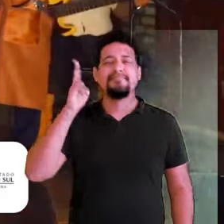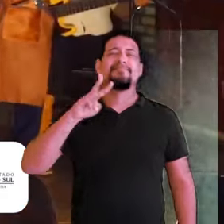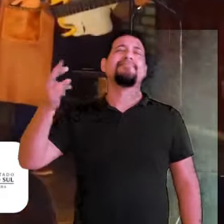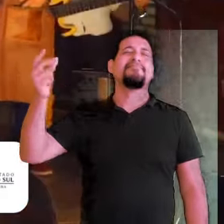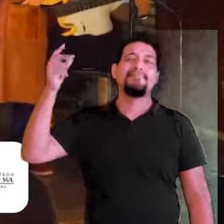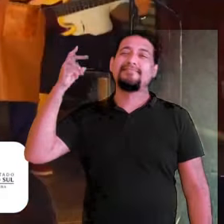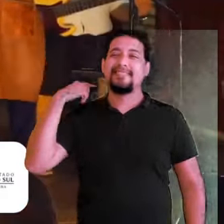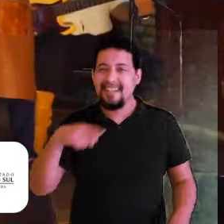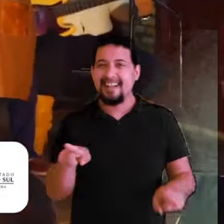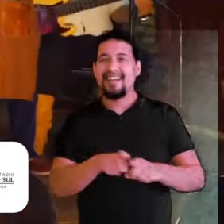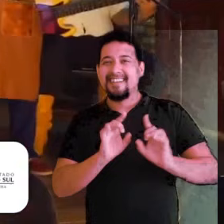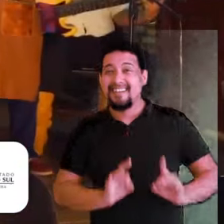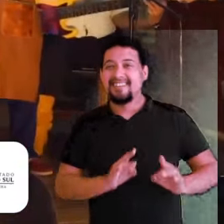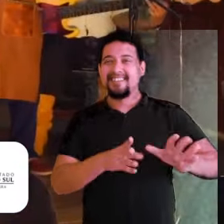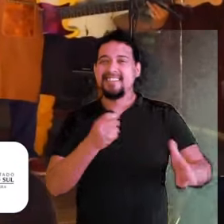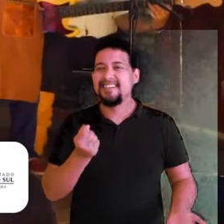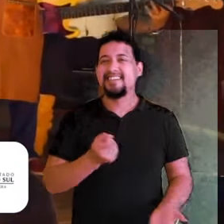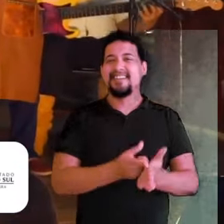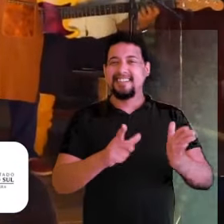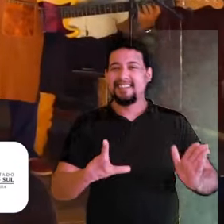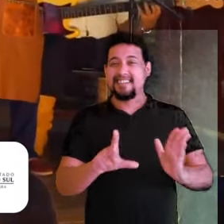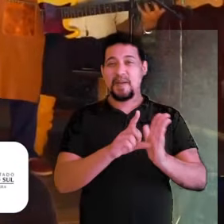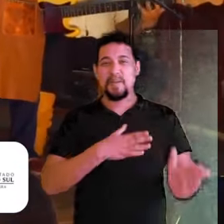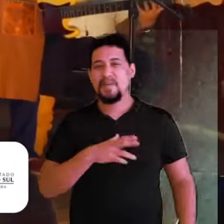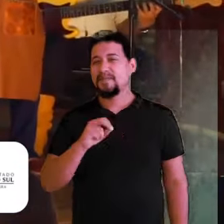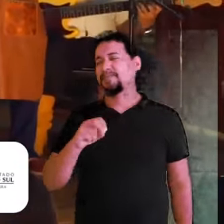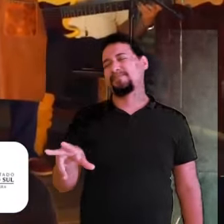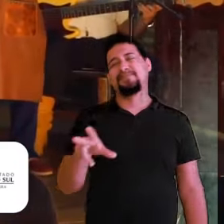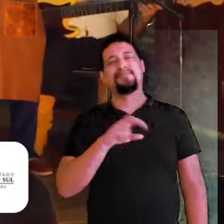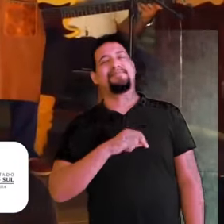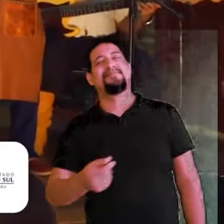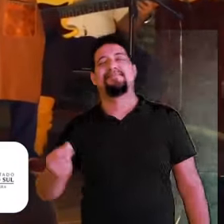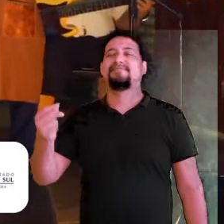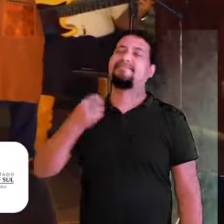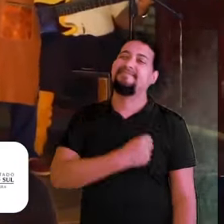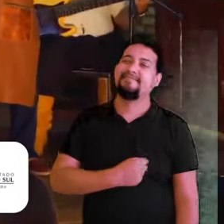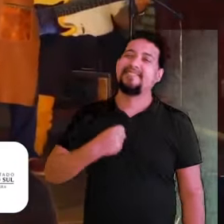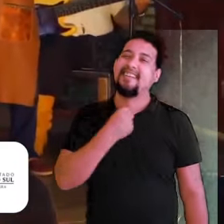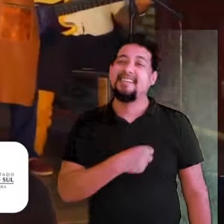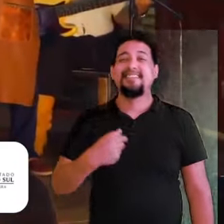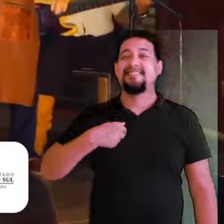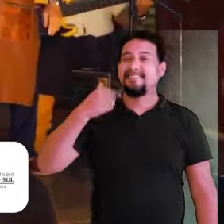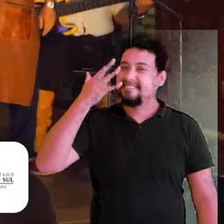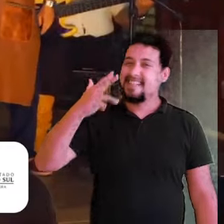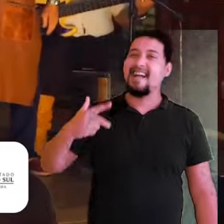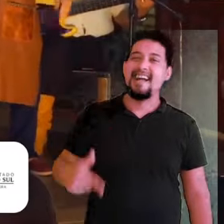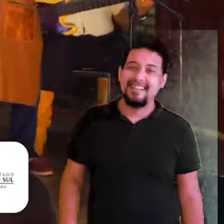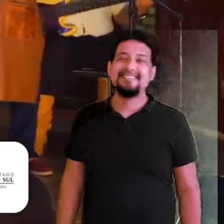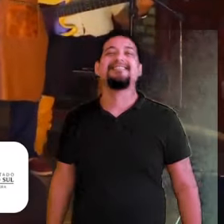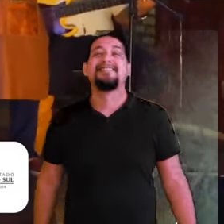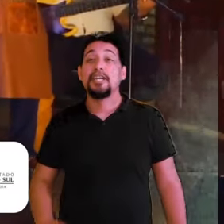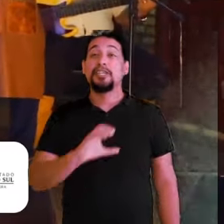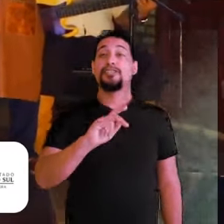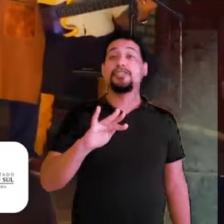que ternura que me dá. Ir lá na venda pra ser compra pro meu vô, foi a relíquia do meu tempo de